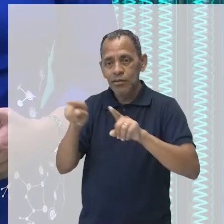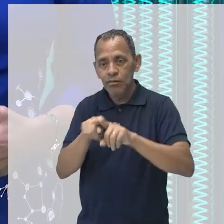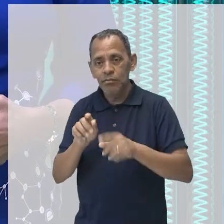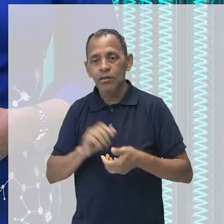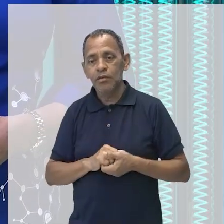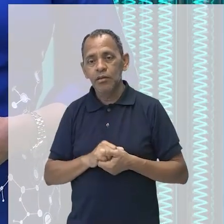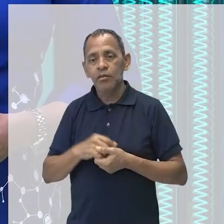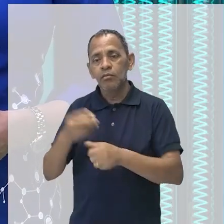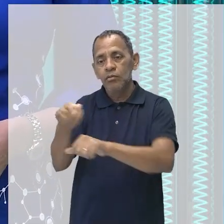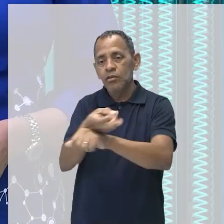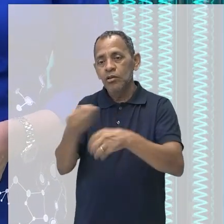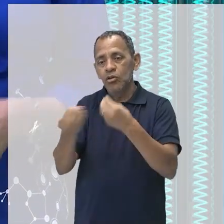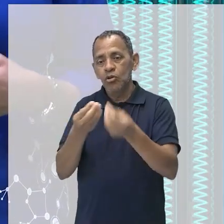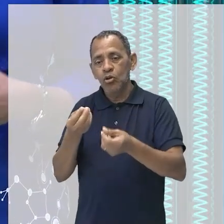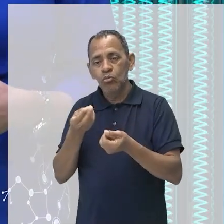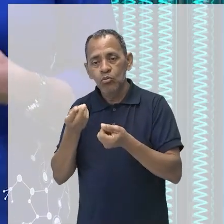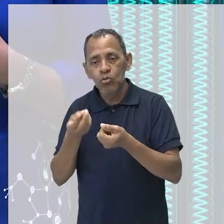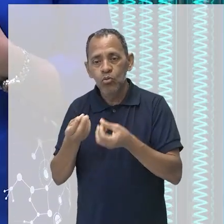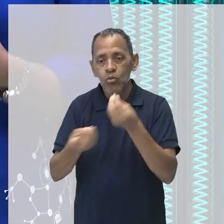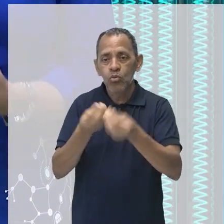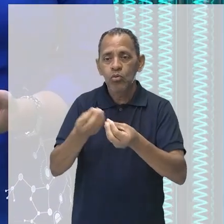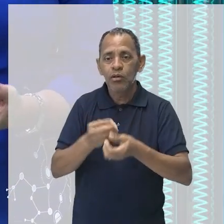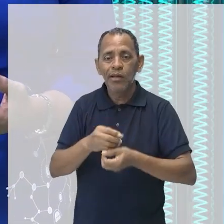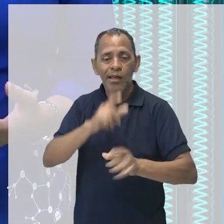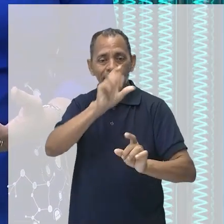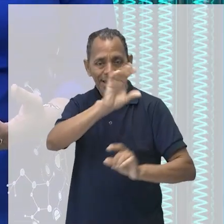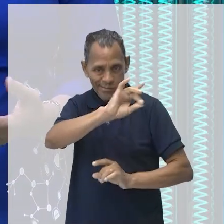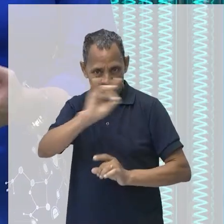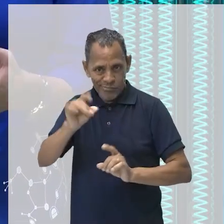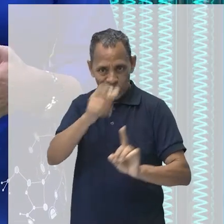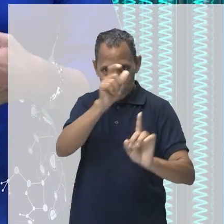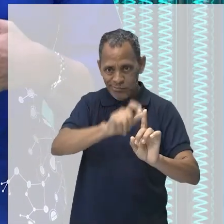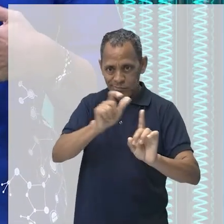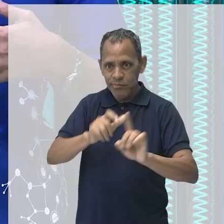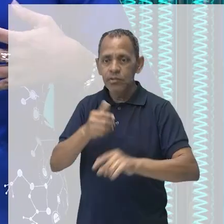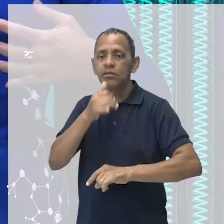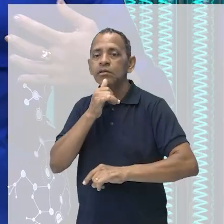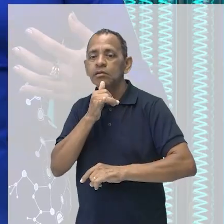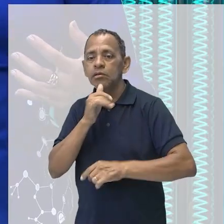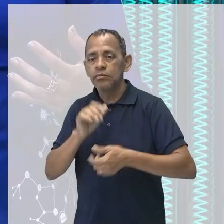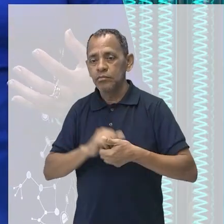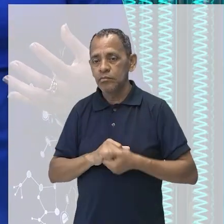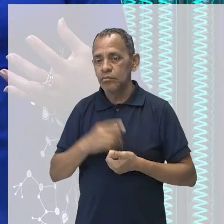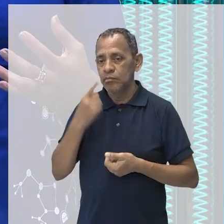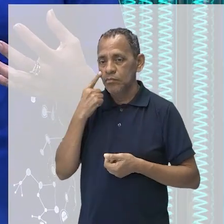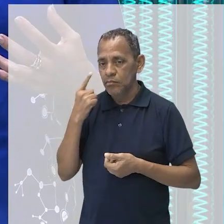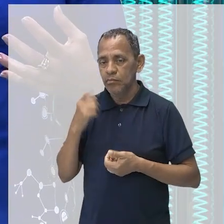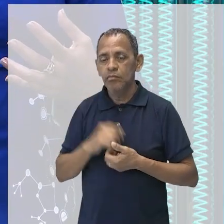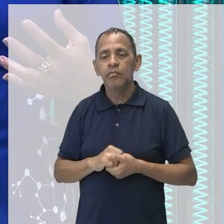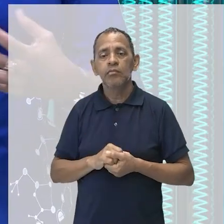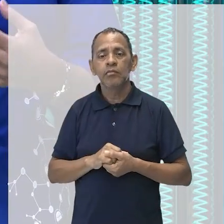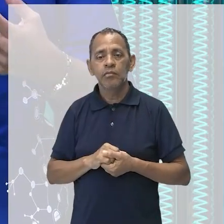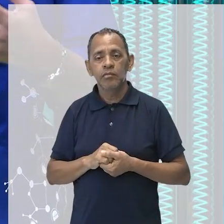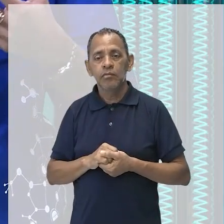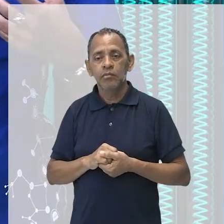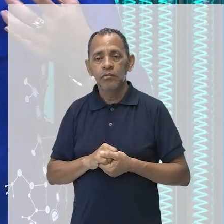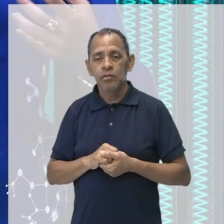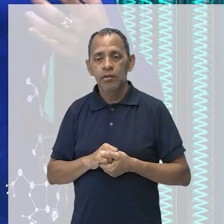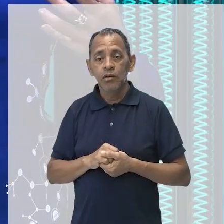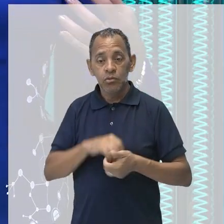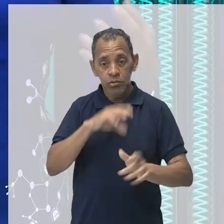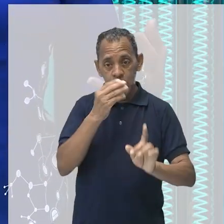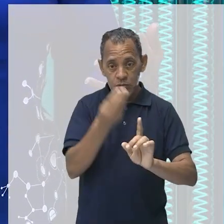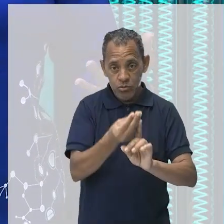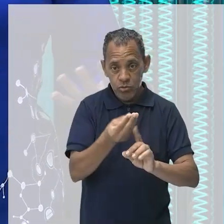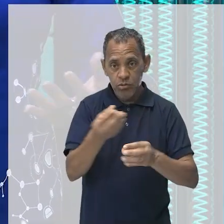esconder segundo as necessidades de cada personagem. Então, por exemplo, nesses jogos de improvisação, os atores ficam